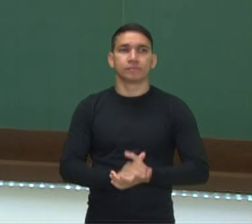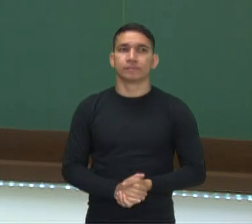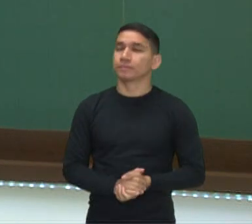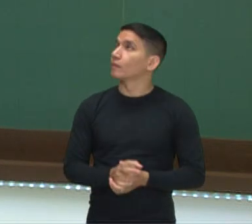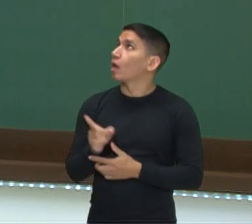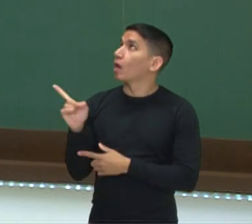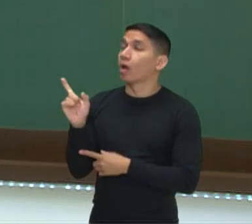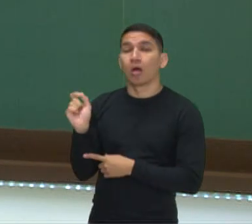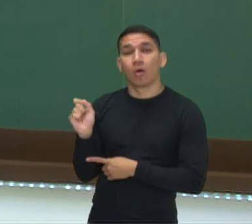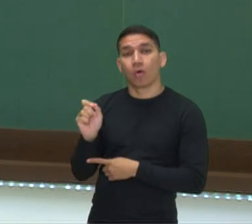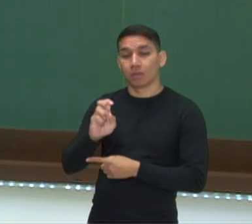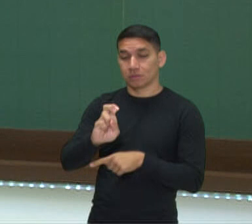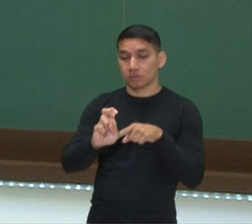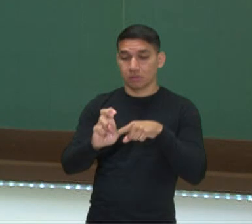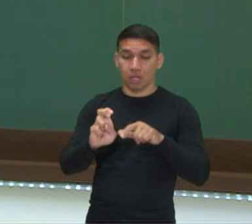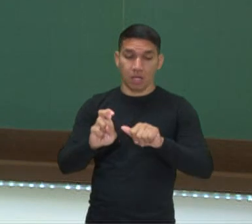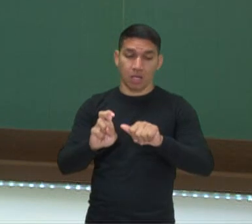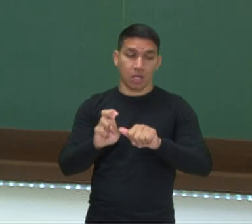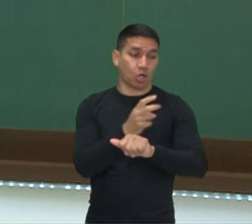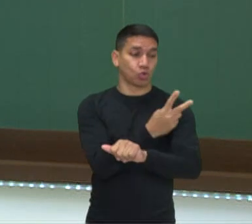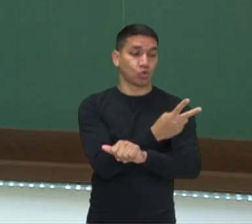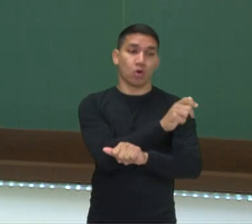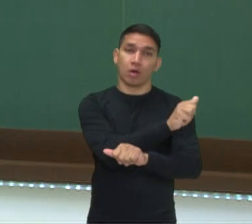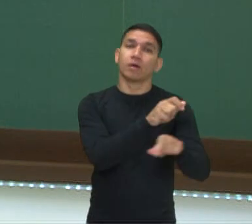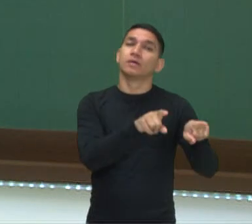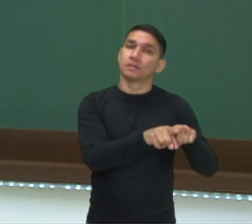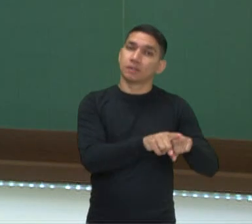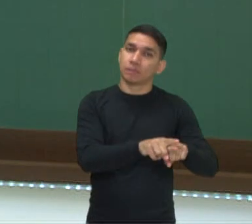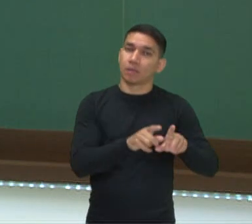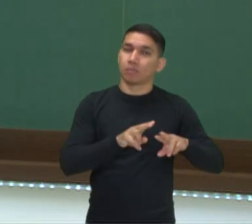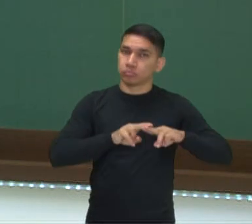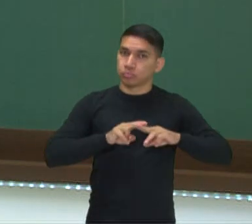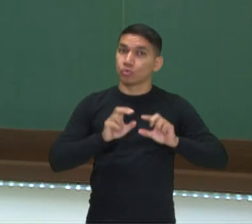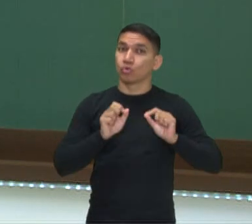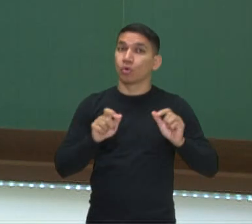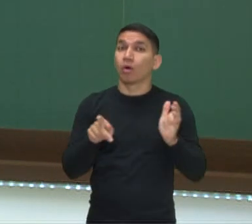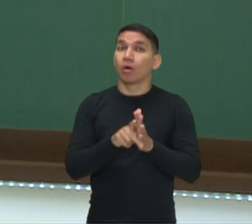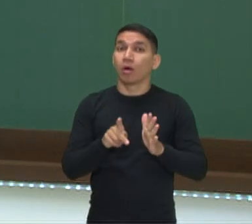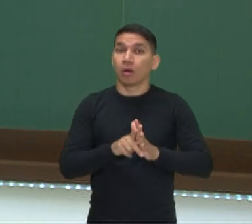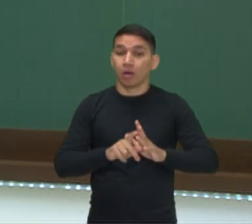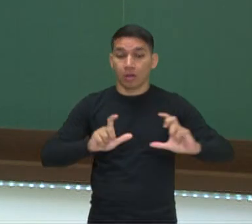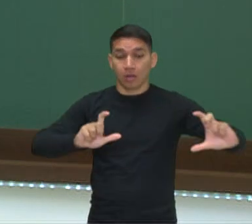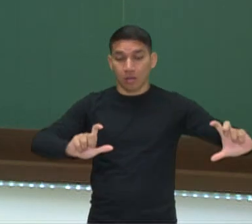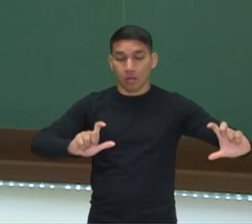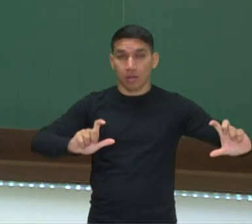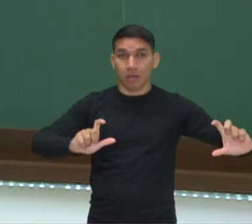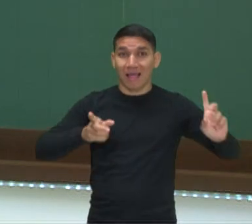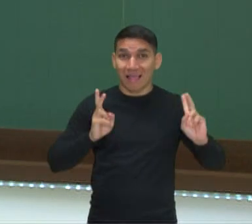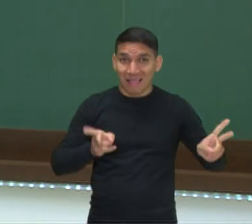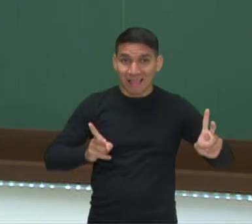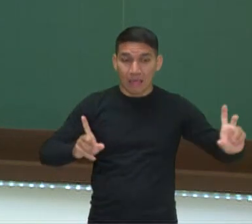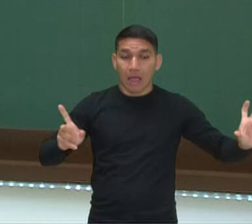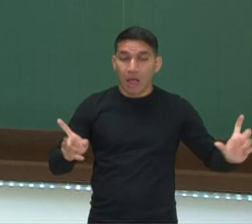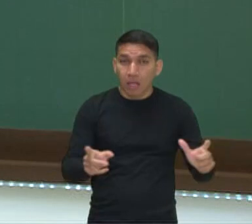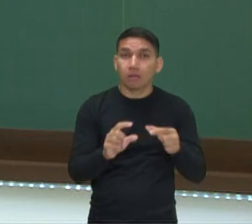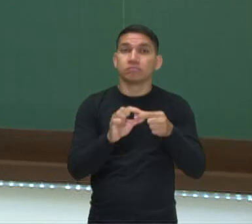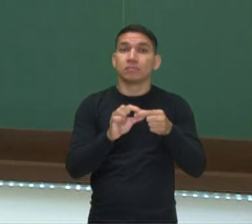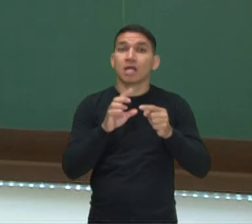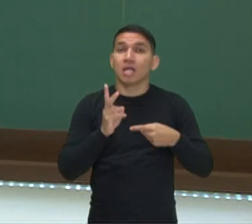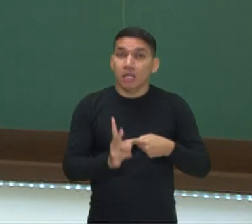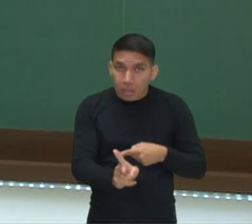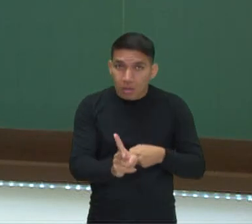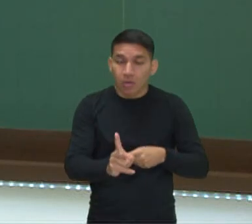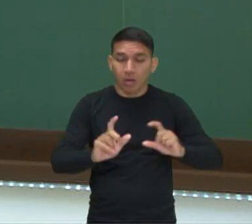O 5 tem o A e o 2 também tem, né? Então, propriedade da potência, repete a base, soma o